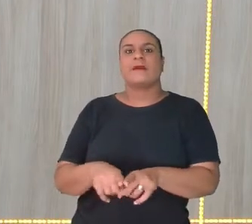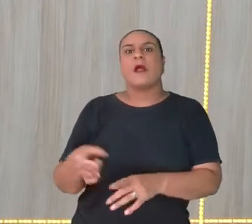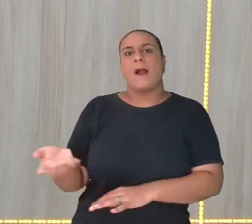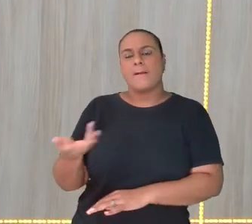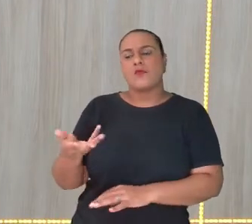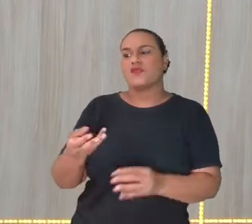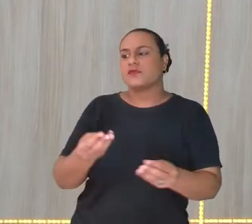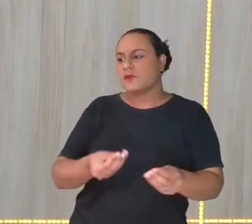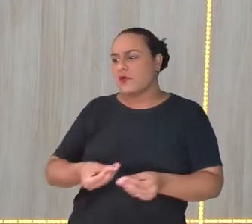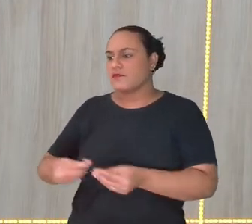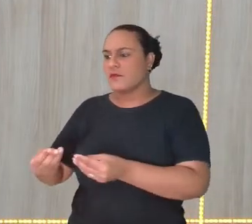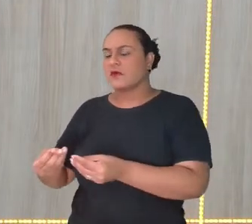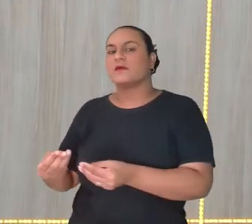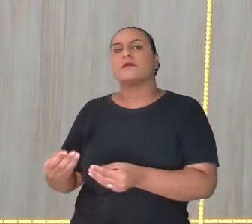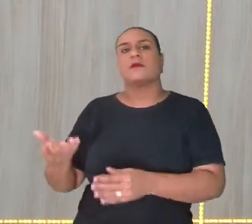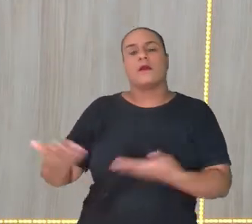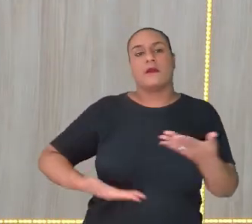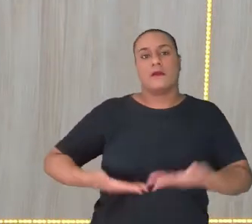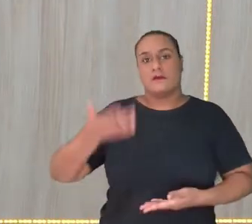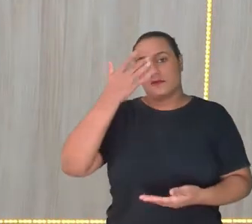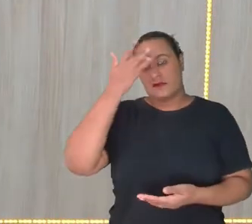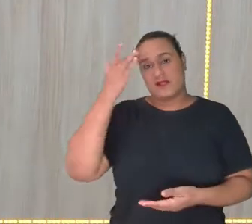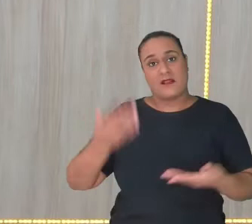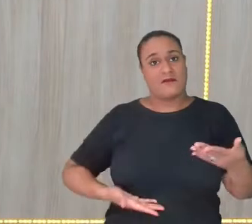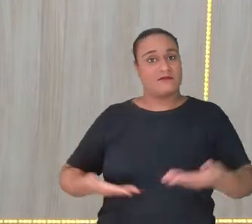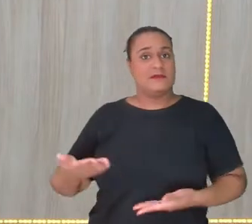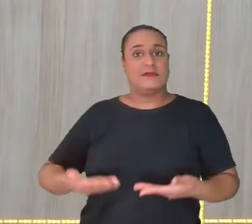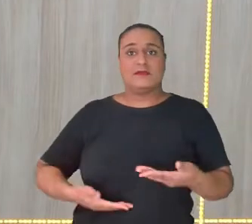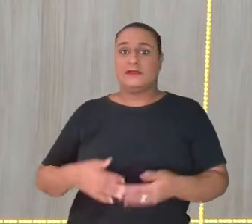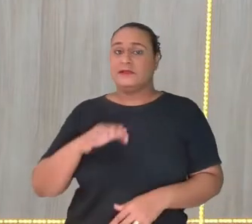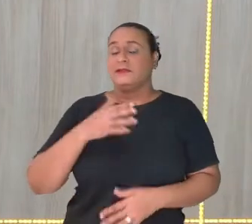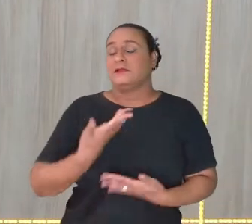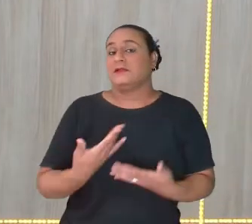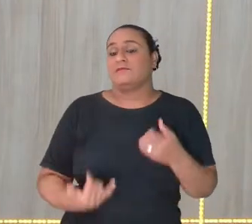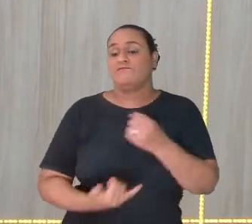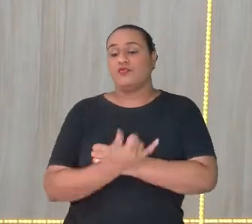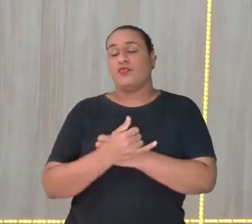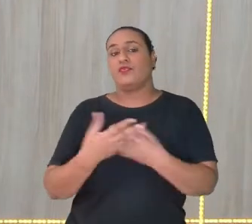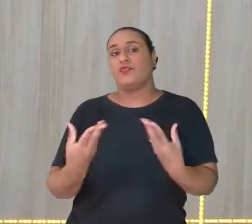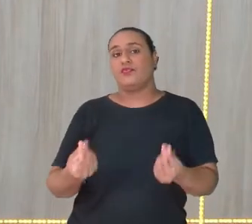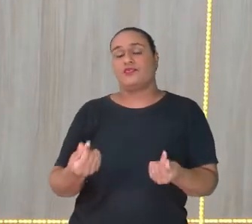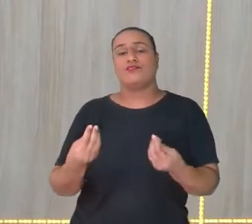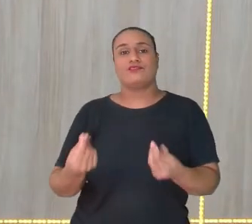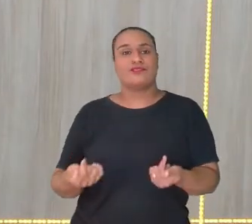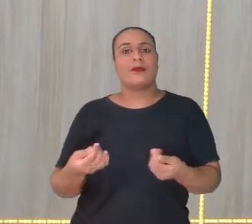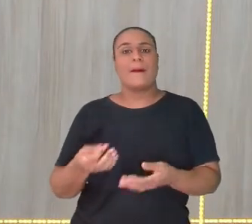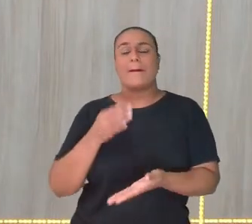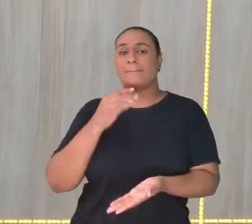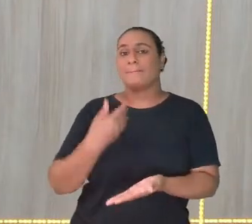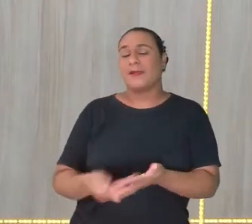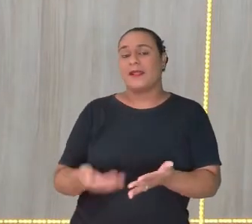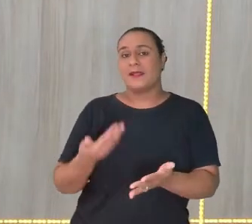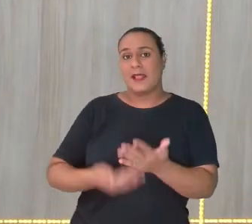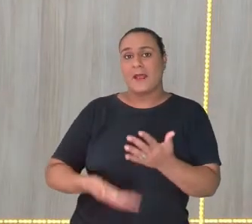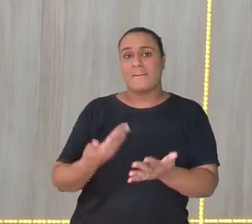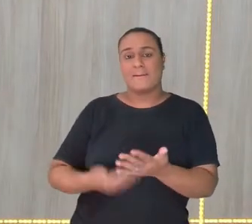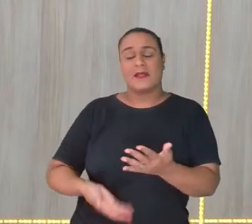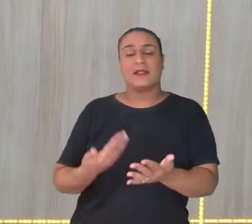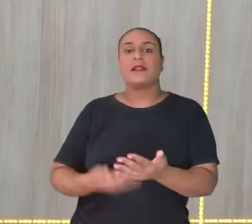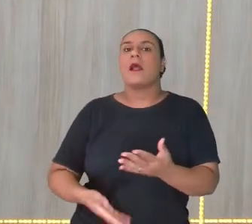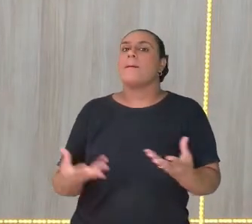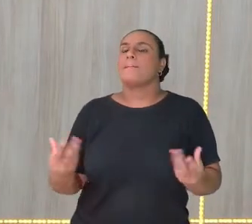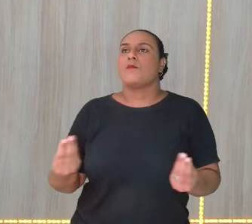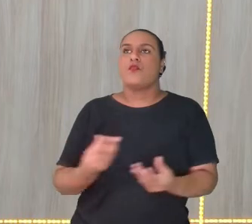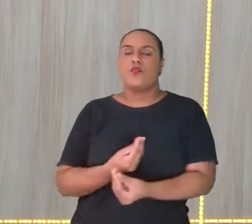produção. E nisso o servo ia sendo lesado, né? Ia perdendo um bocado daquilo que ele produzia. Final das contas, quando